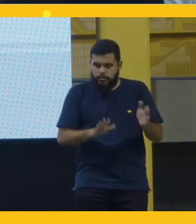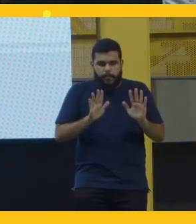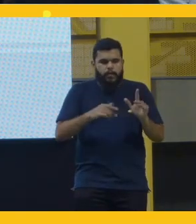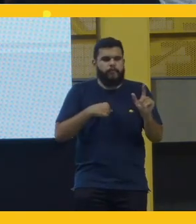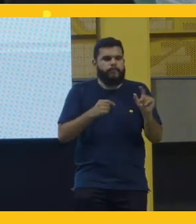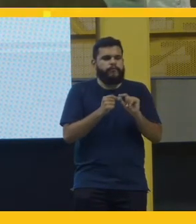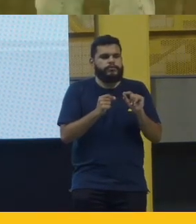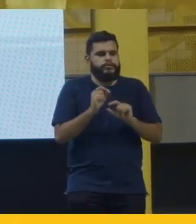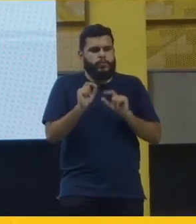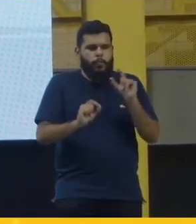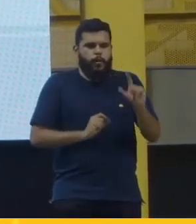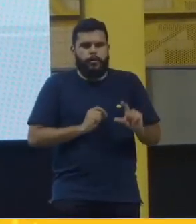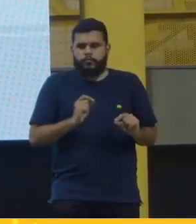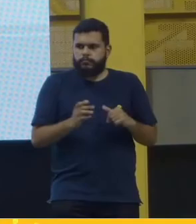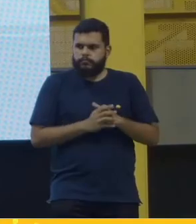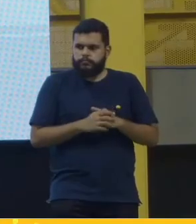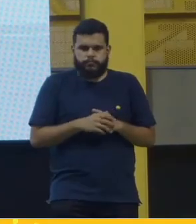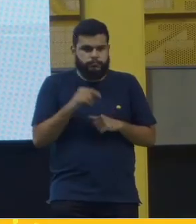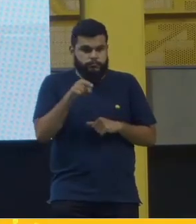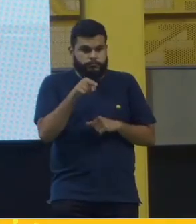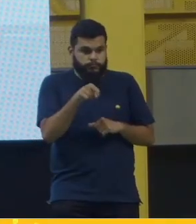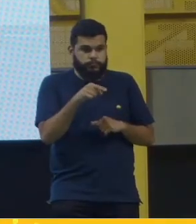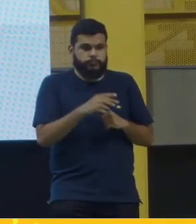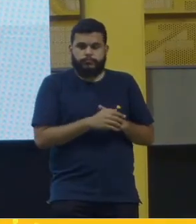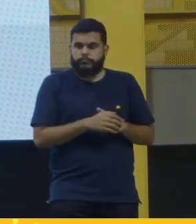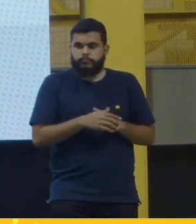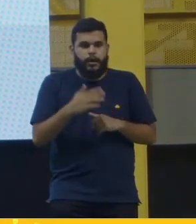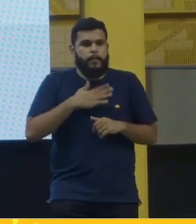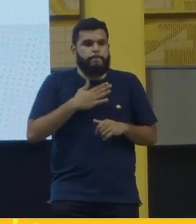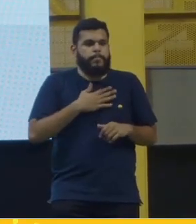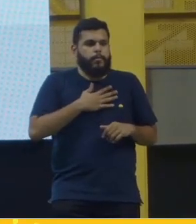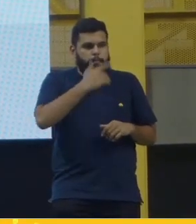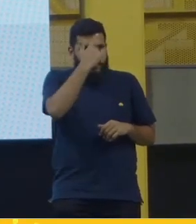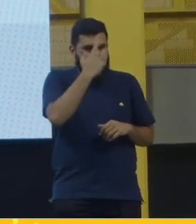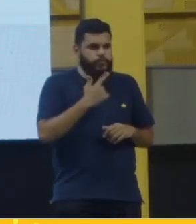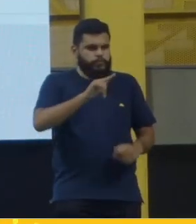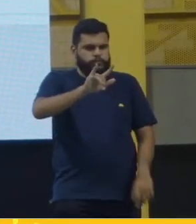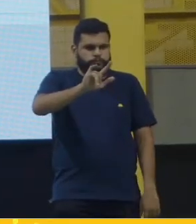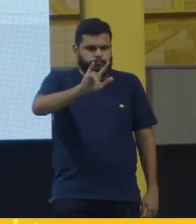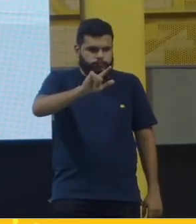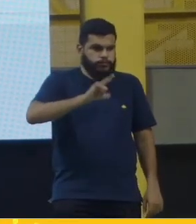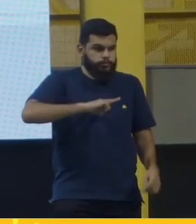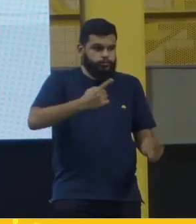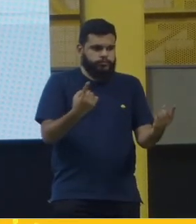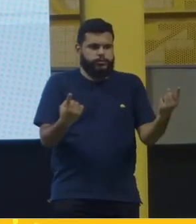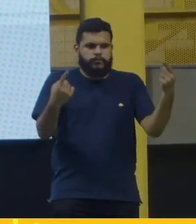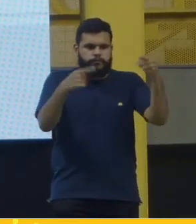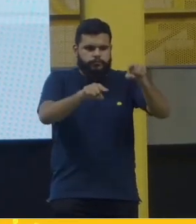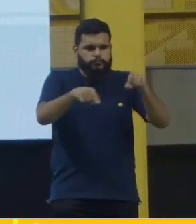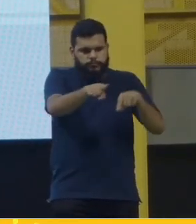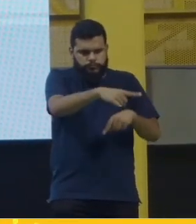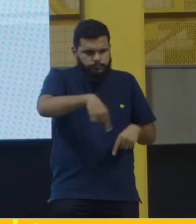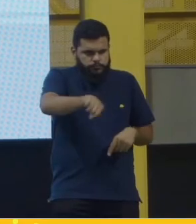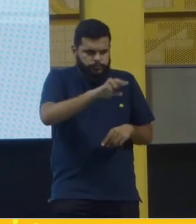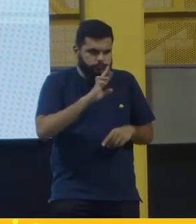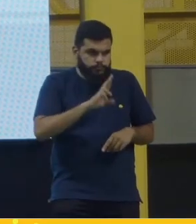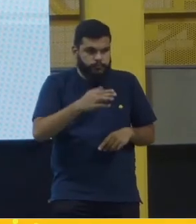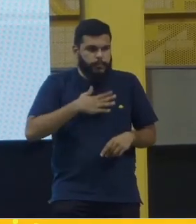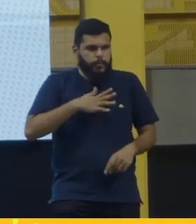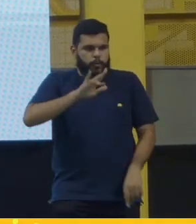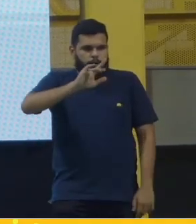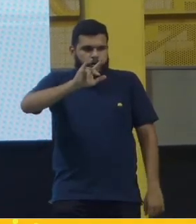seguinte. Eu deixei lá no meu perfil no Instagram um desafio para vocês responderem. Douglas, qual é esse